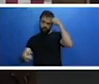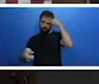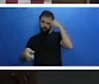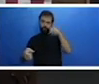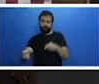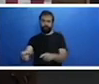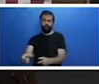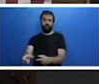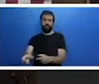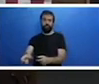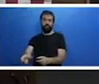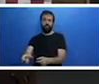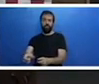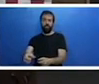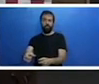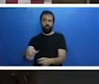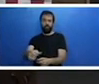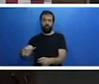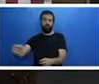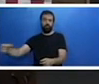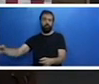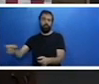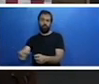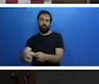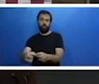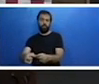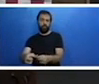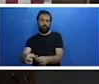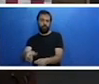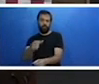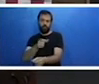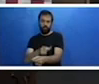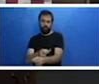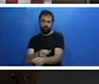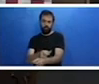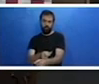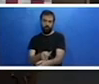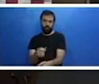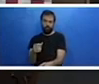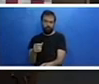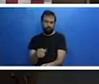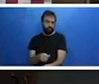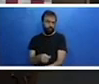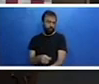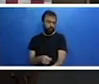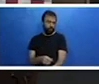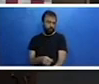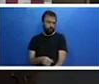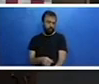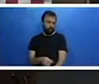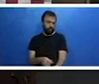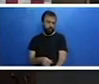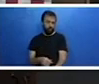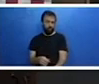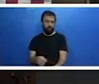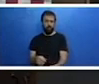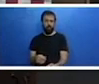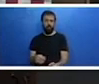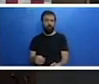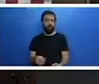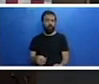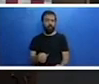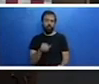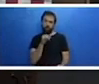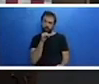Ela tem que vir, ó, tem a casa vaga, ela é obrigada. Se ela não faz isso aqui, ela faz por alguma